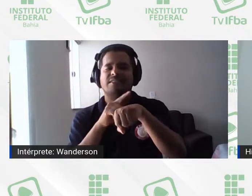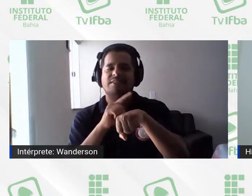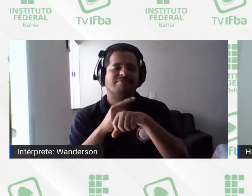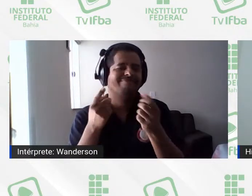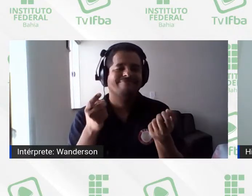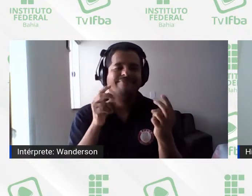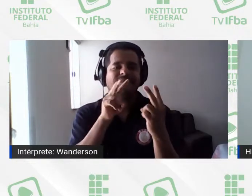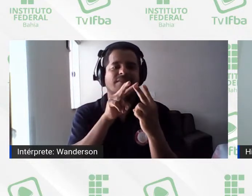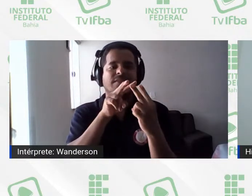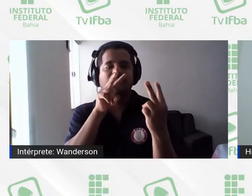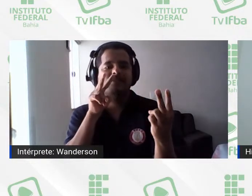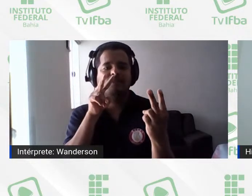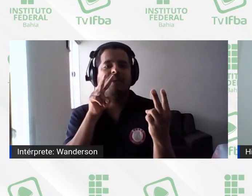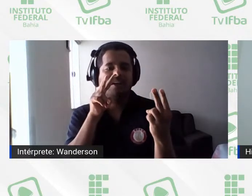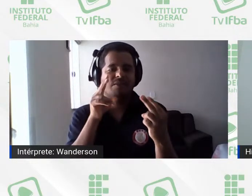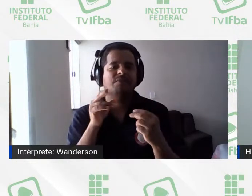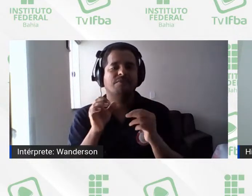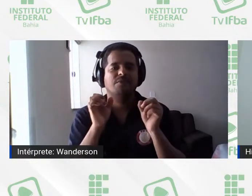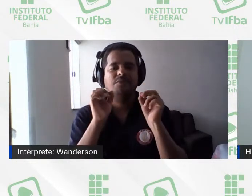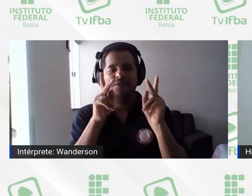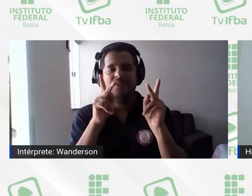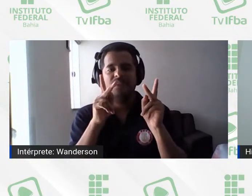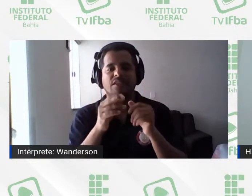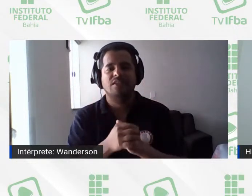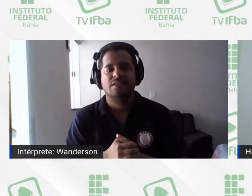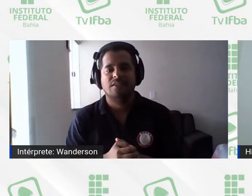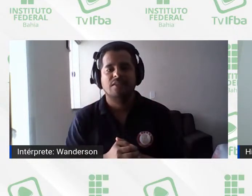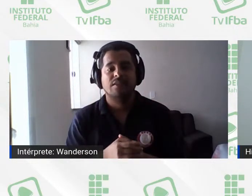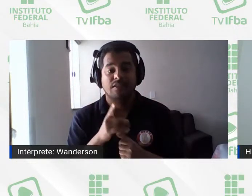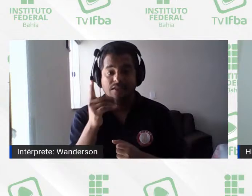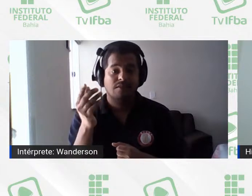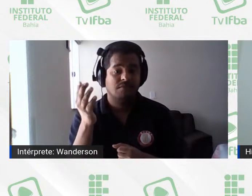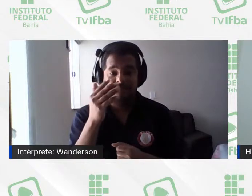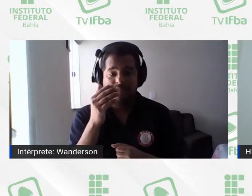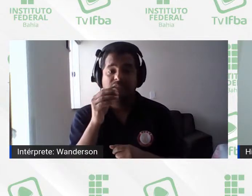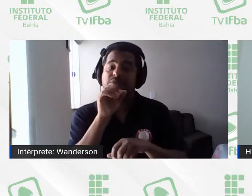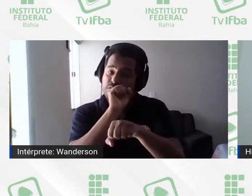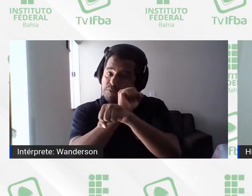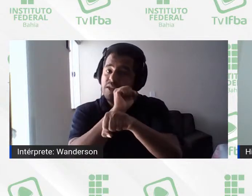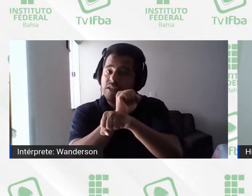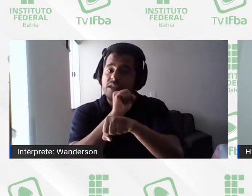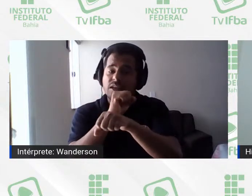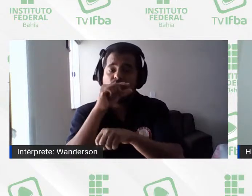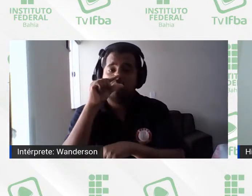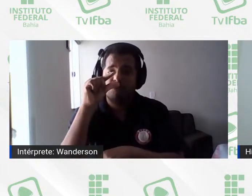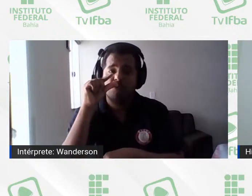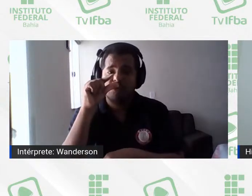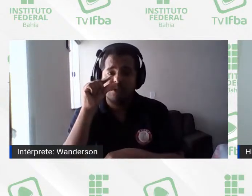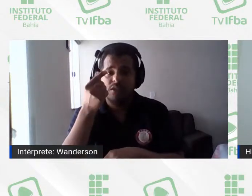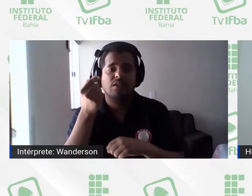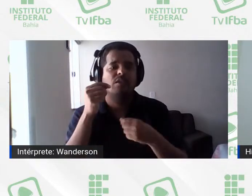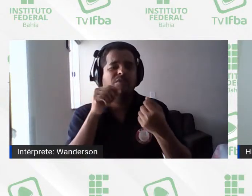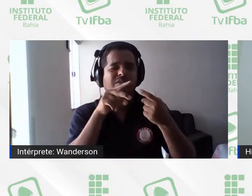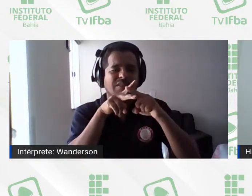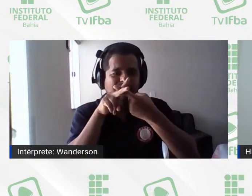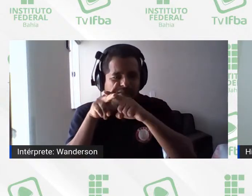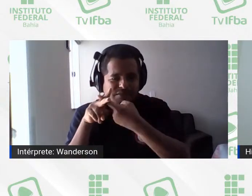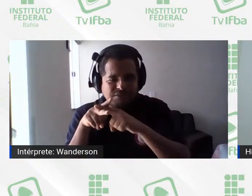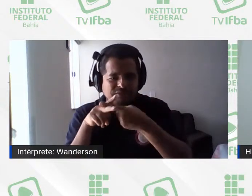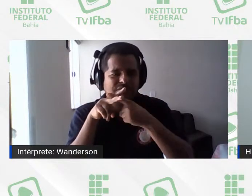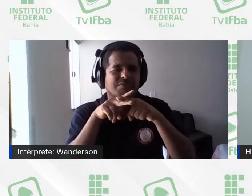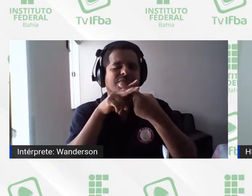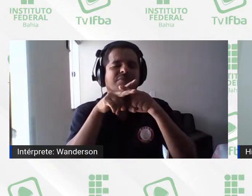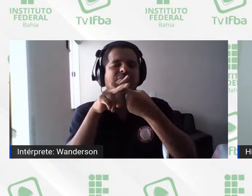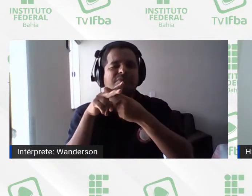virtuais que se impõem. Tá? Então, vamos aguardar aqui o suporte técnico para a